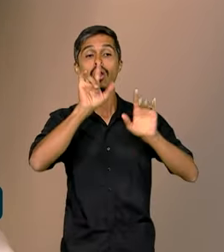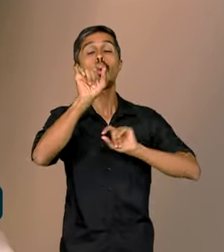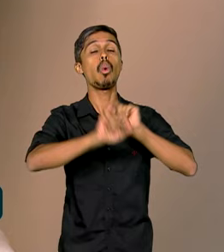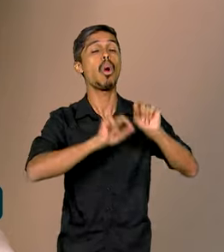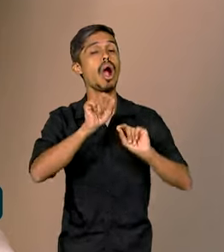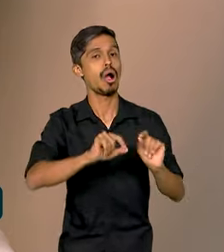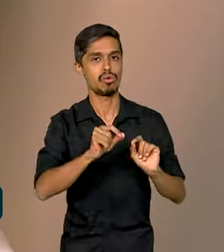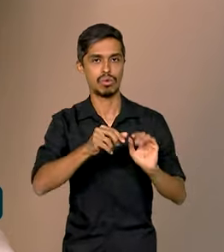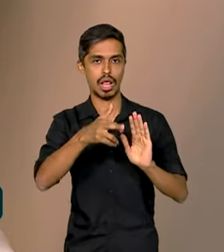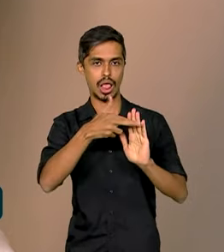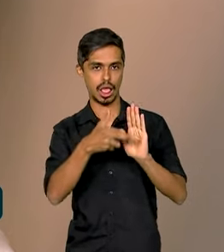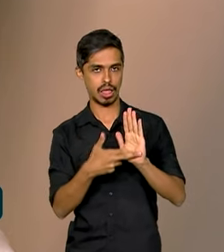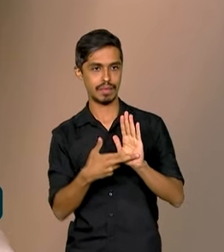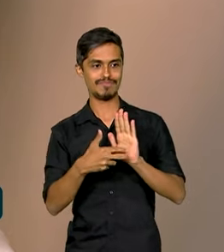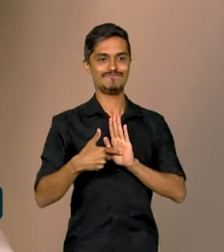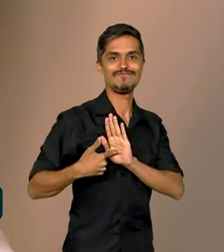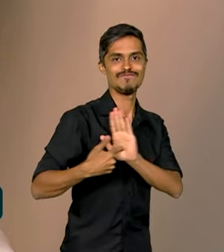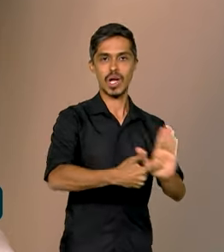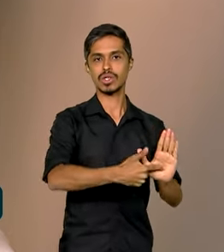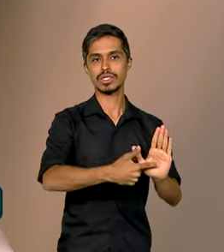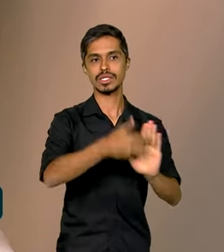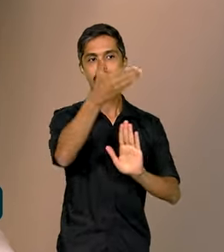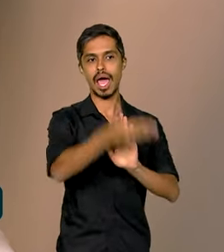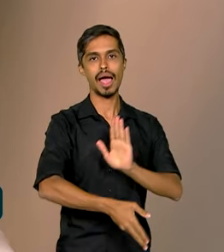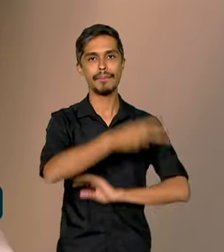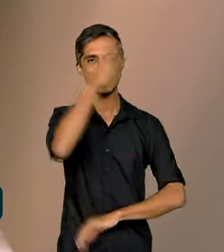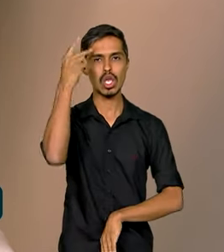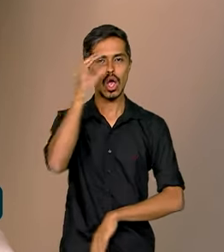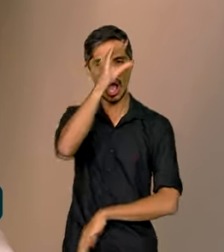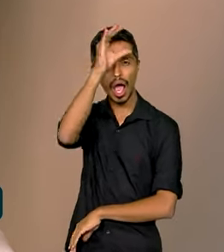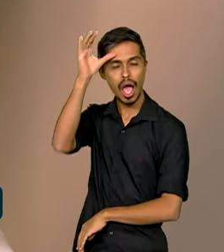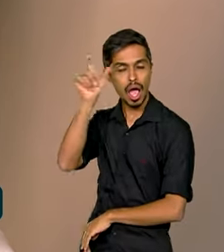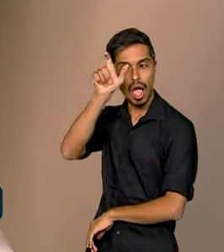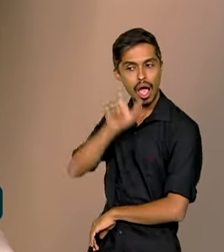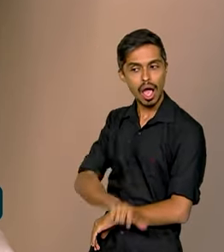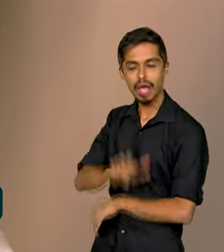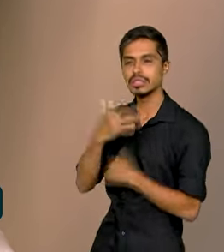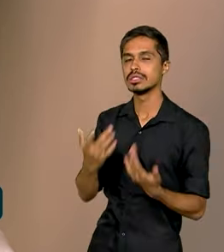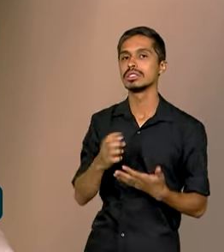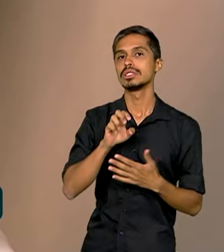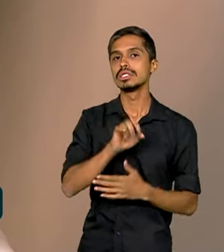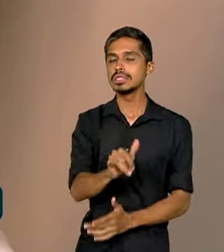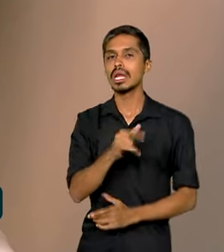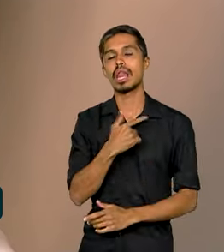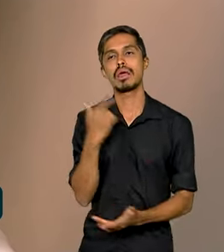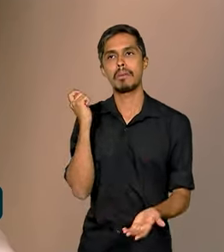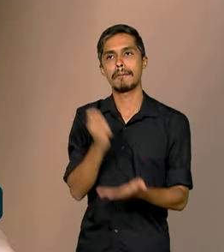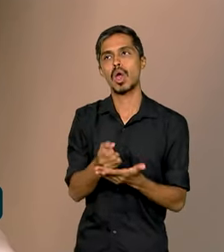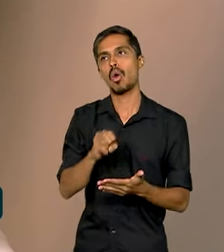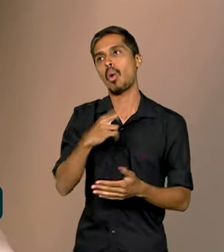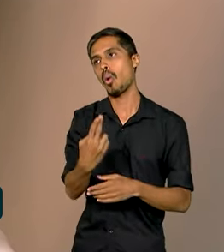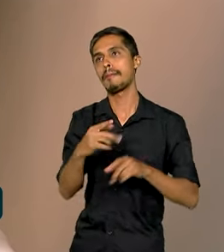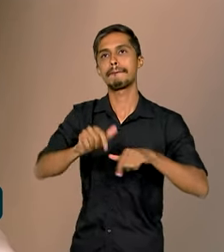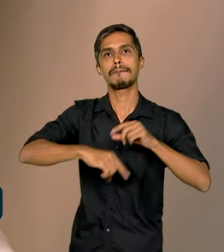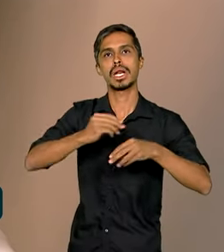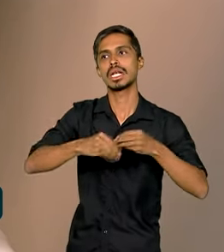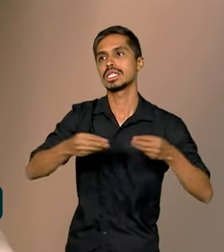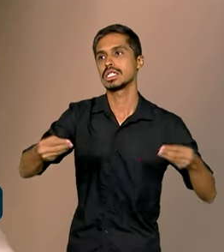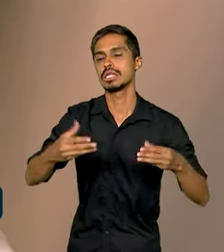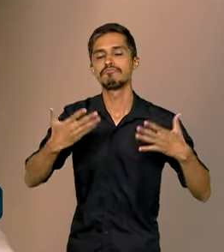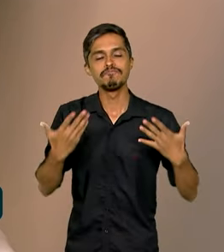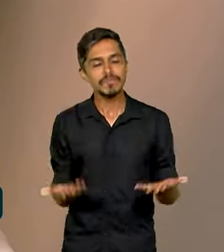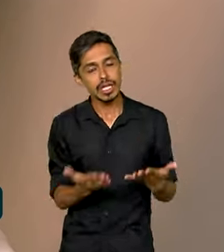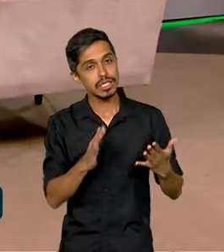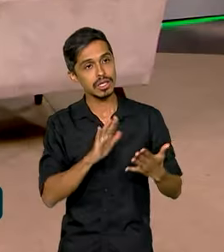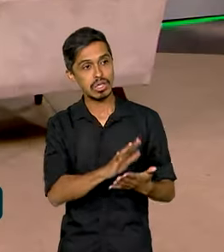de troca né deixar entendido isso ao consumidor que tá comprando seja para presentear ou seja para ele e e nesse